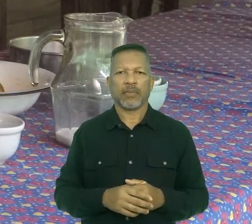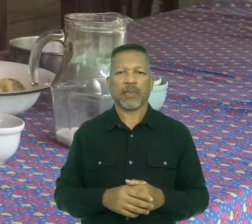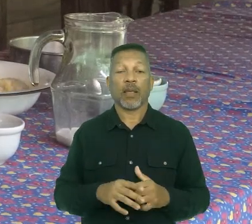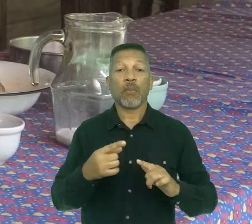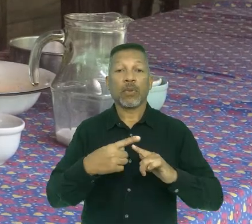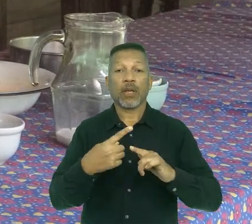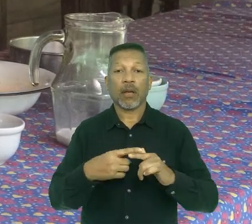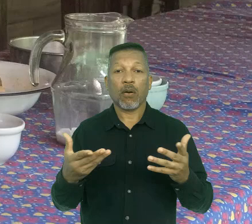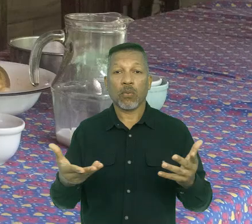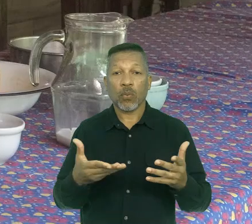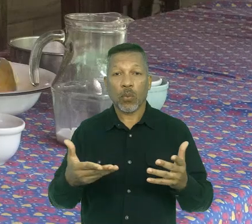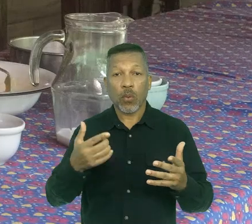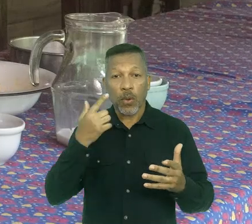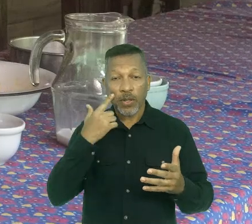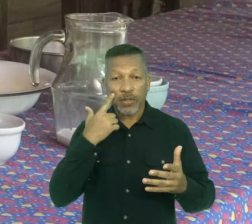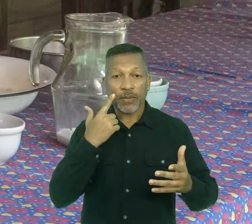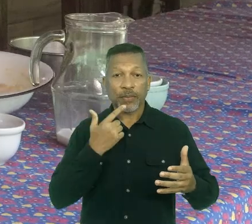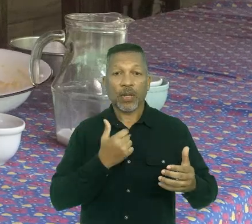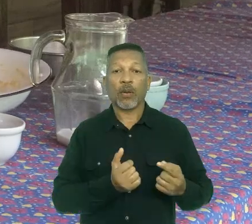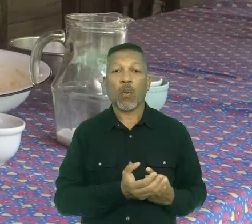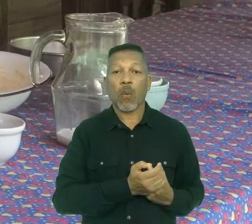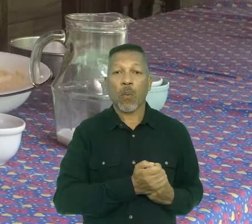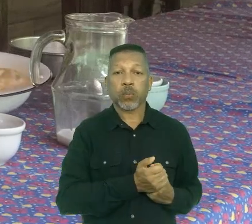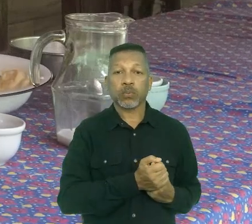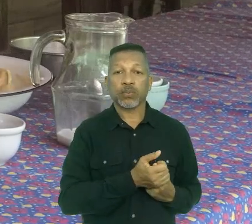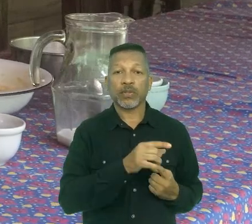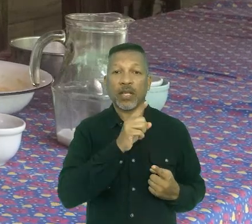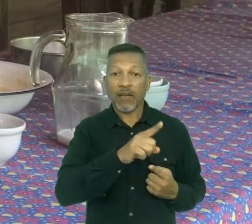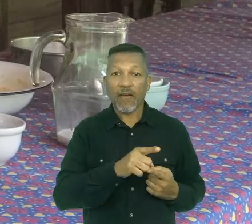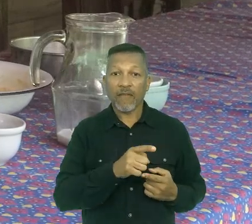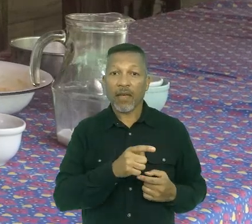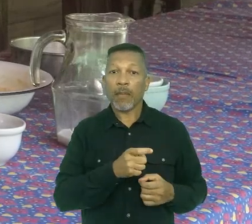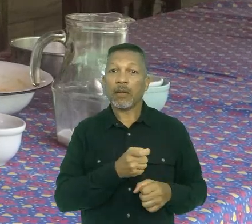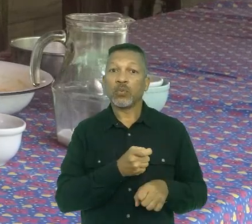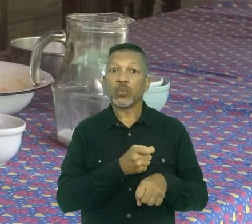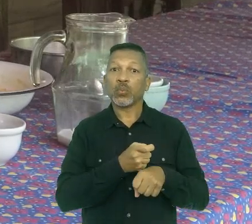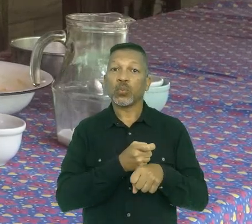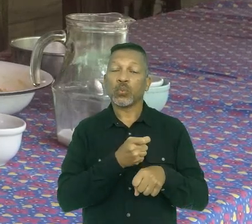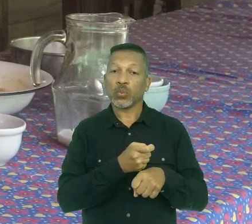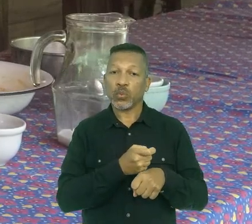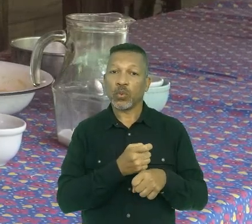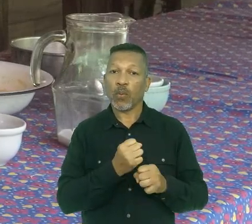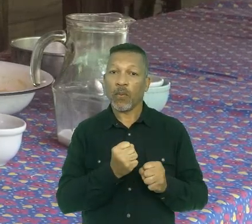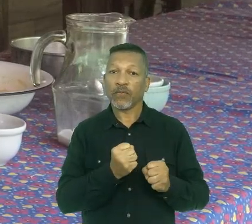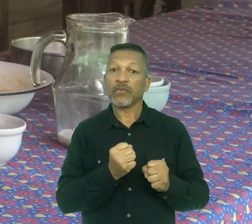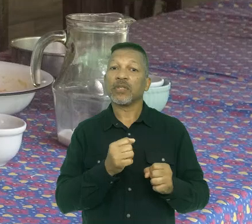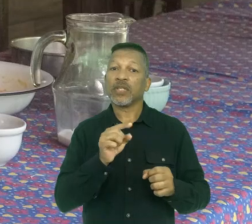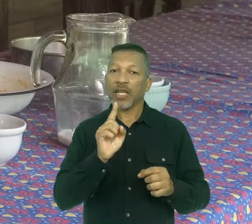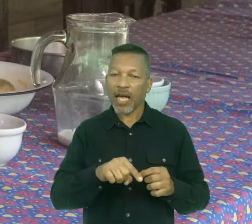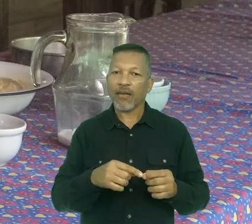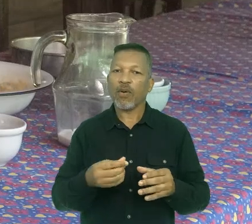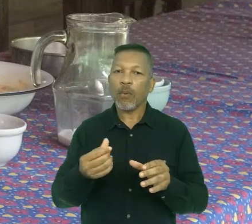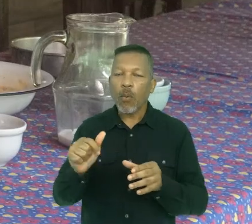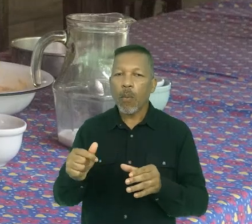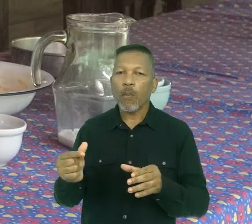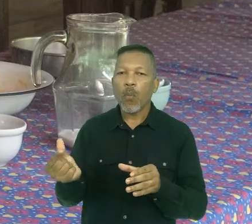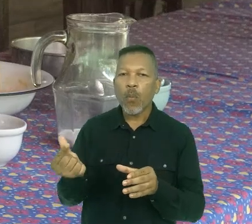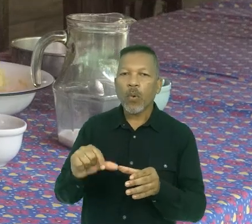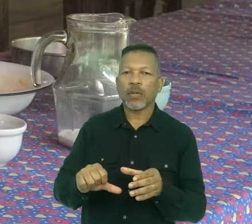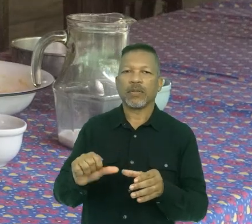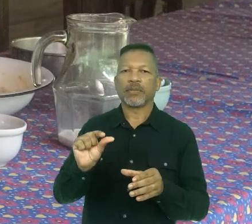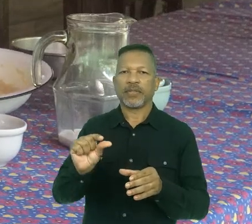Porque agora eu colocar o amendoim aqui vai endurecer mais um pouquinho, aí eu vou ter que acrescentar